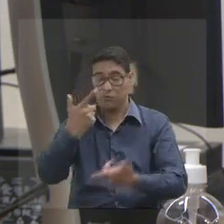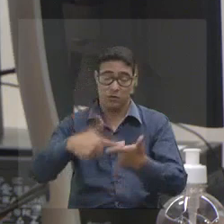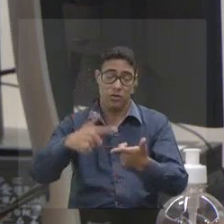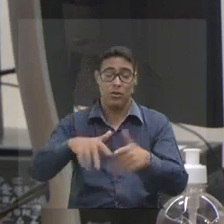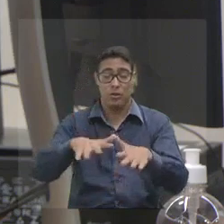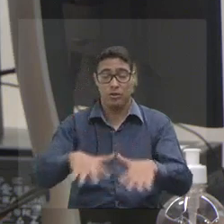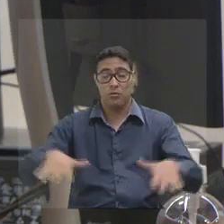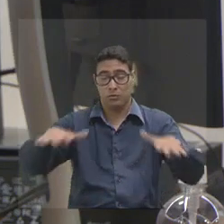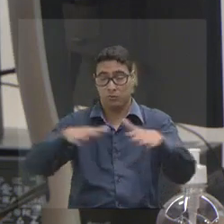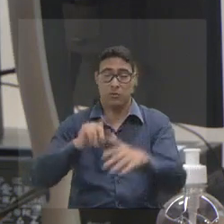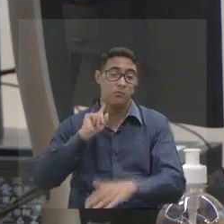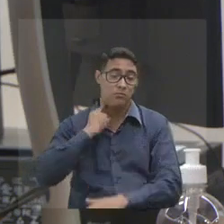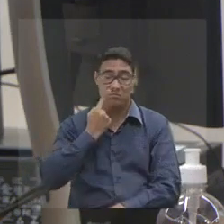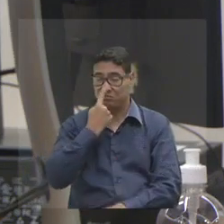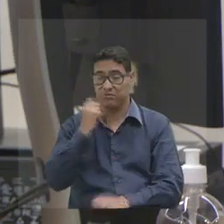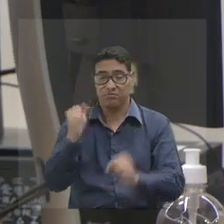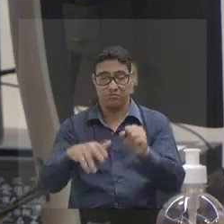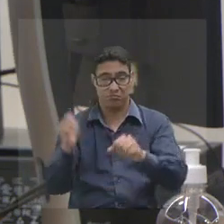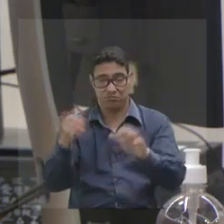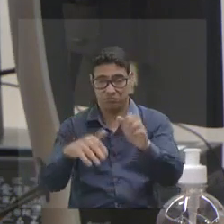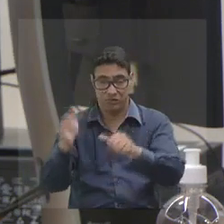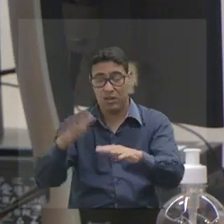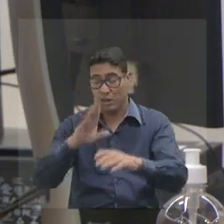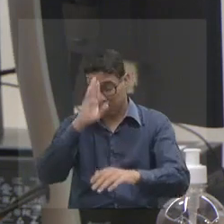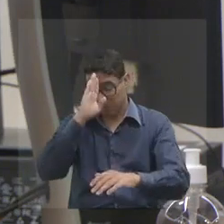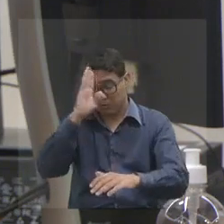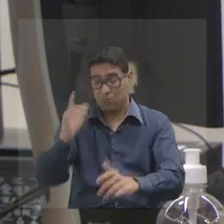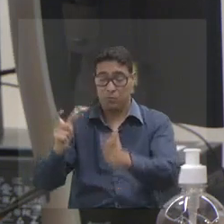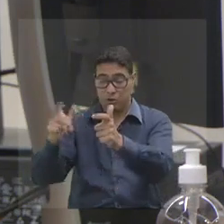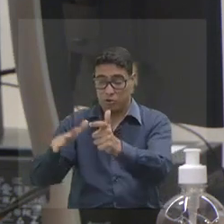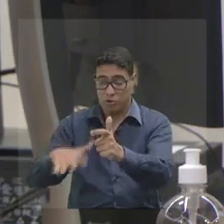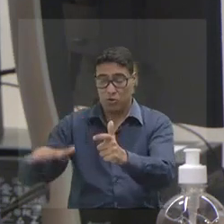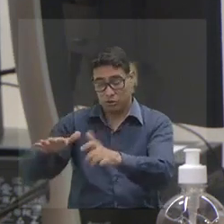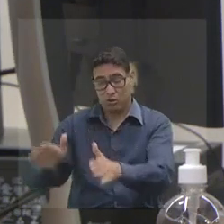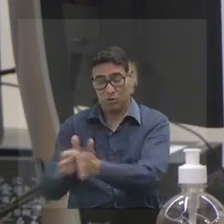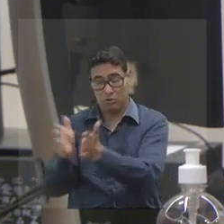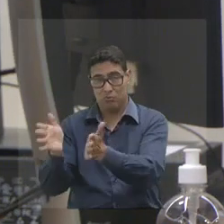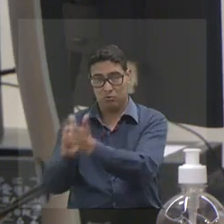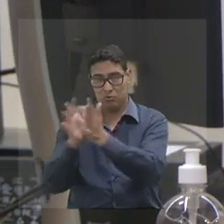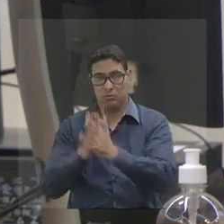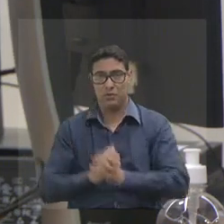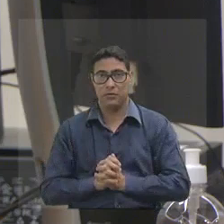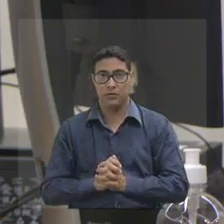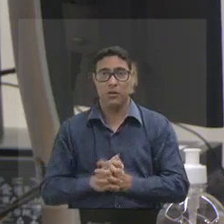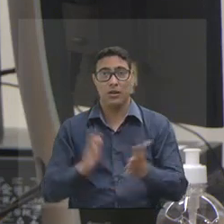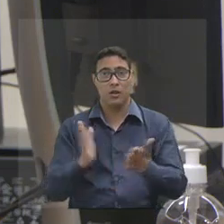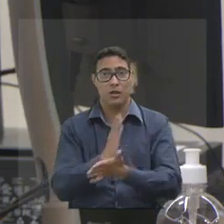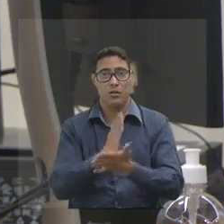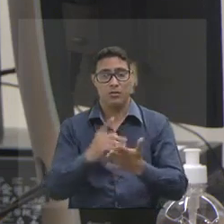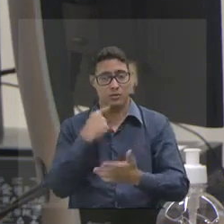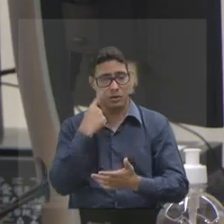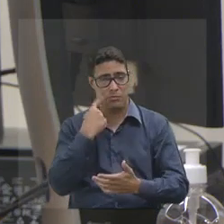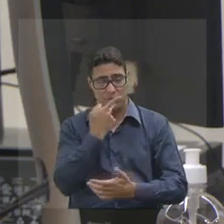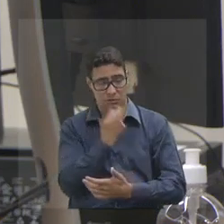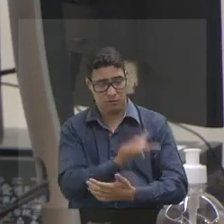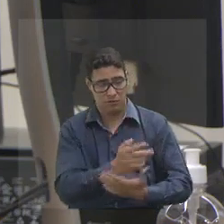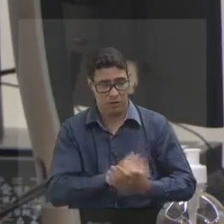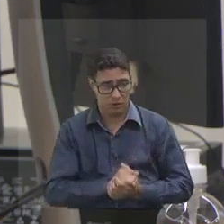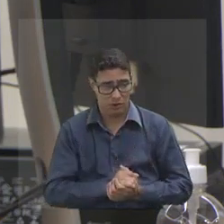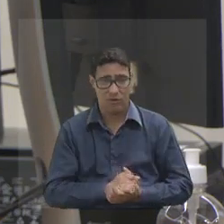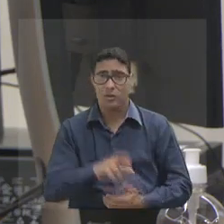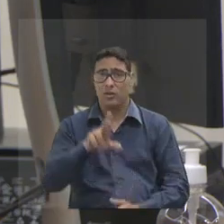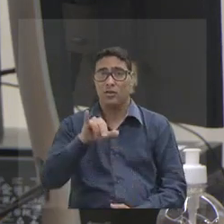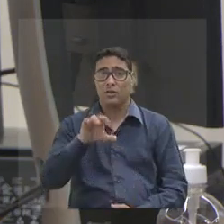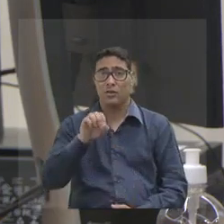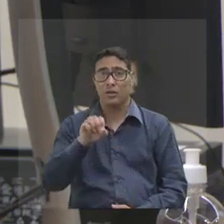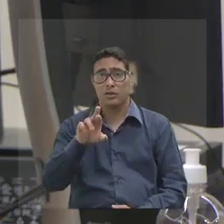lixões em especial das regiões mais pobres E aí gente muitas vezes deputados meus colegas falam assim porque que o